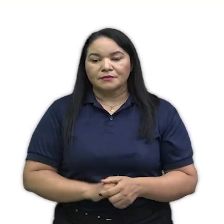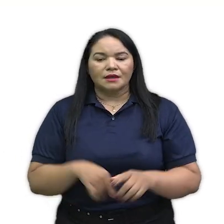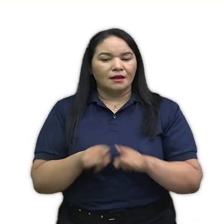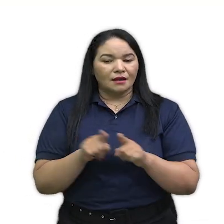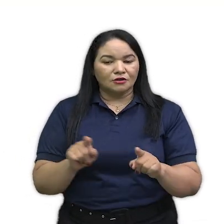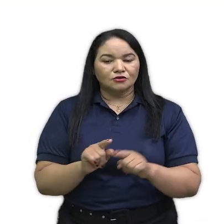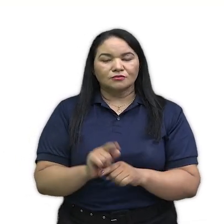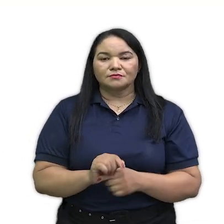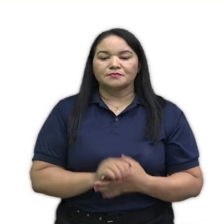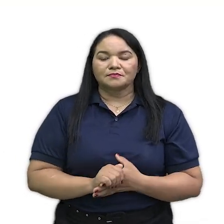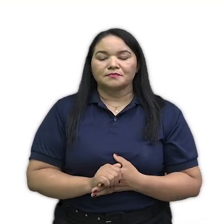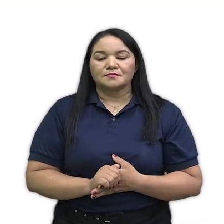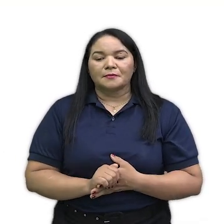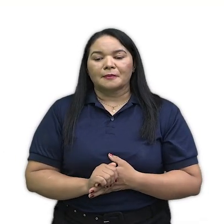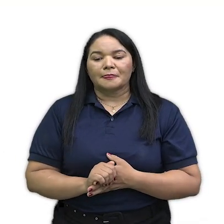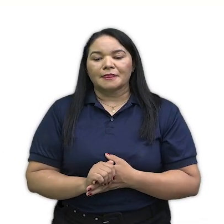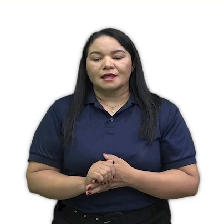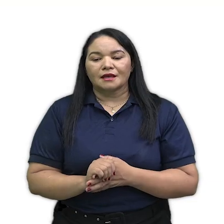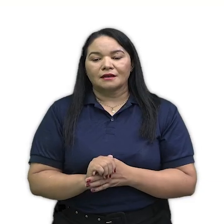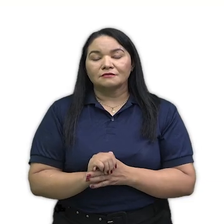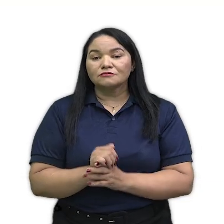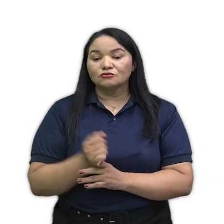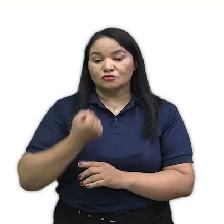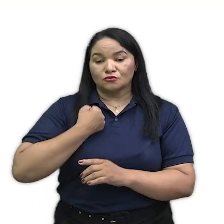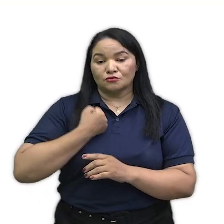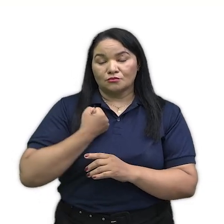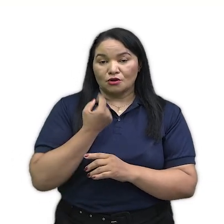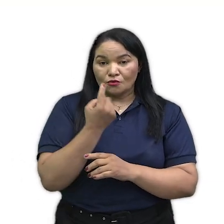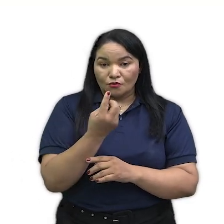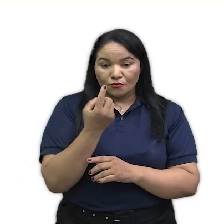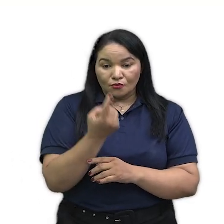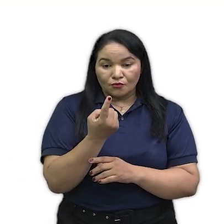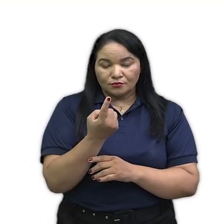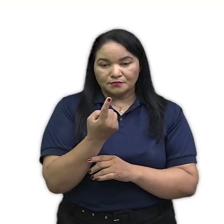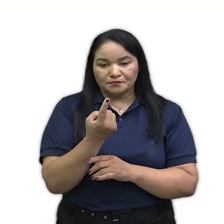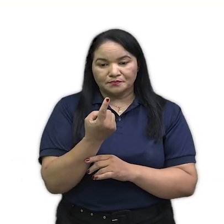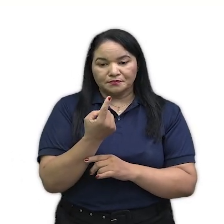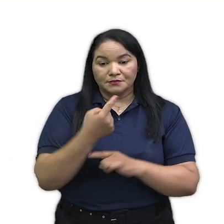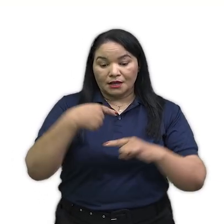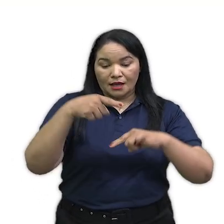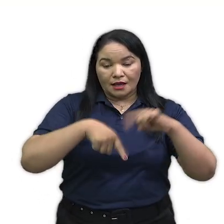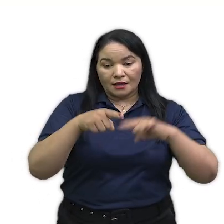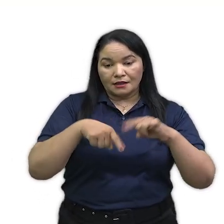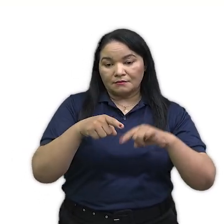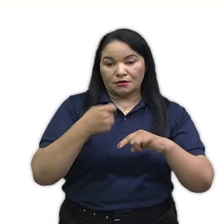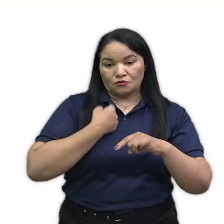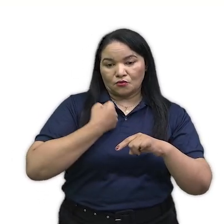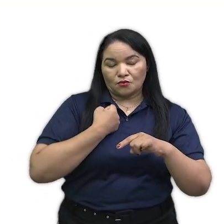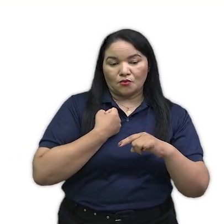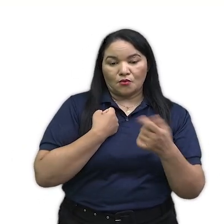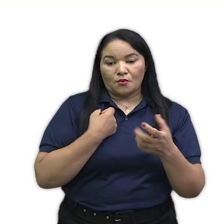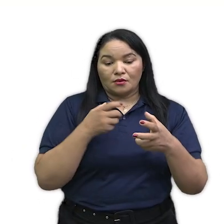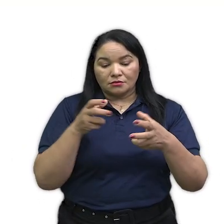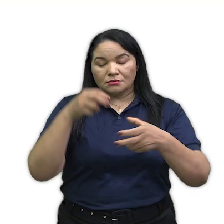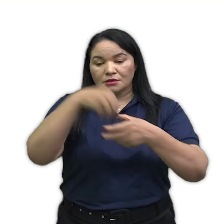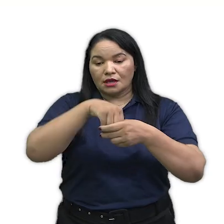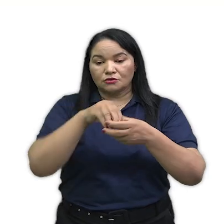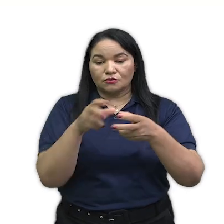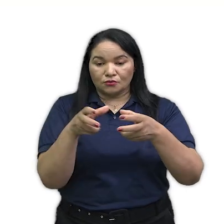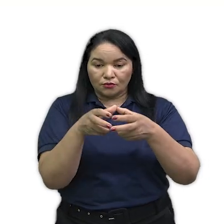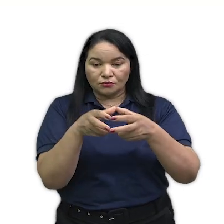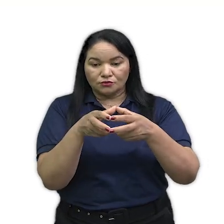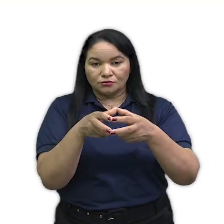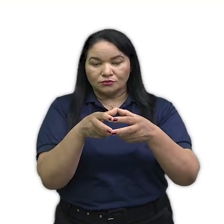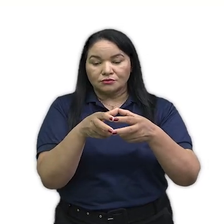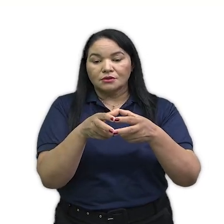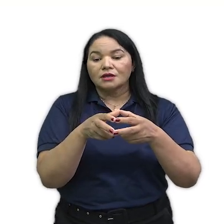vez somente. Como o número 1, dentre todos os elementos do conjunto, é o que aparece mais vezes, então